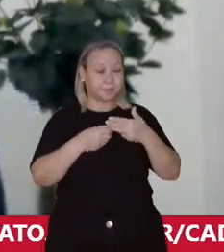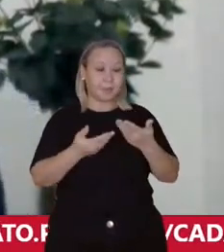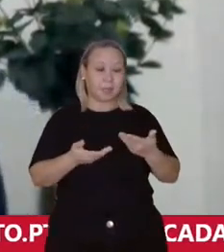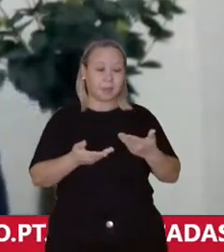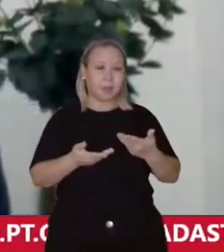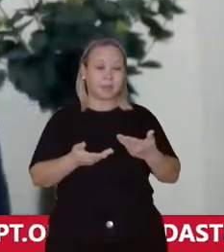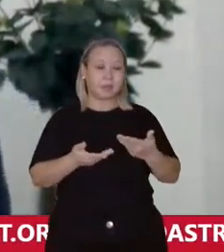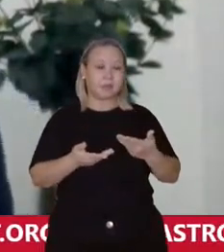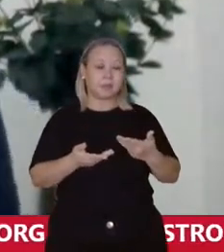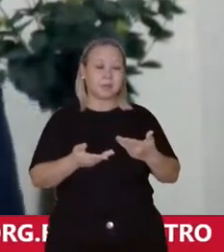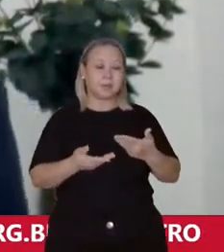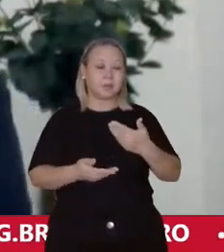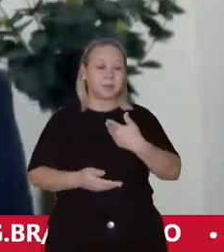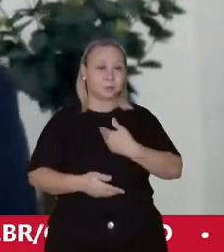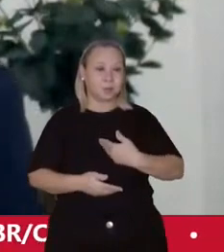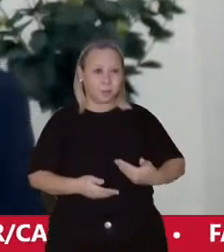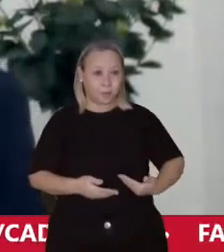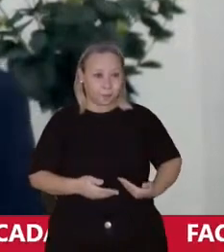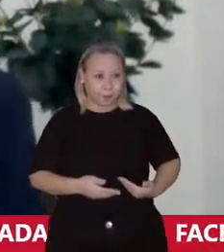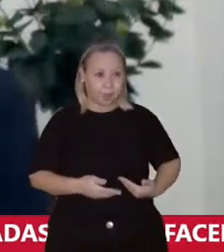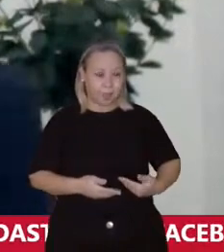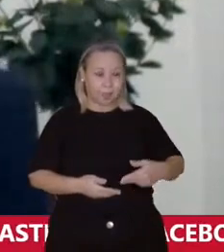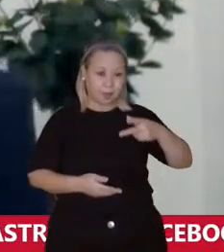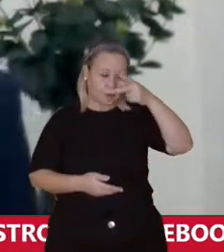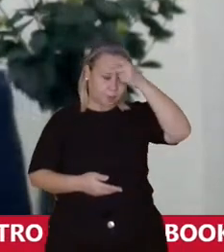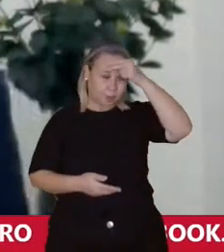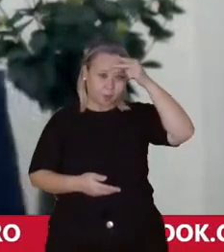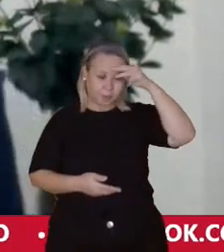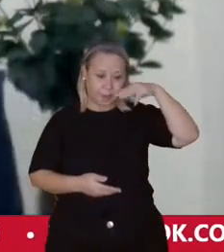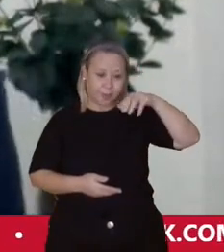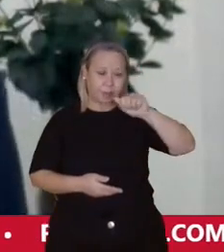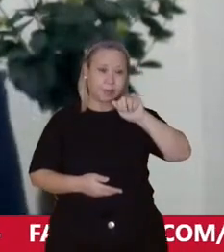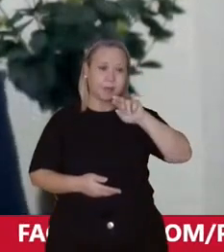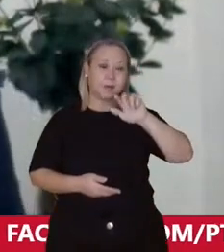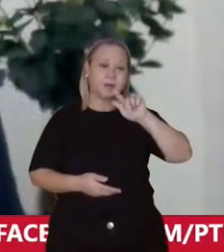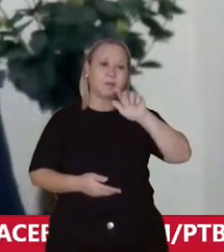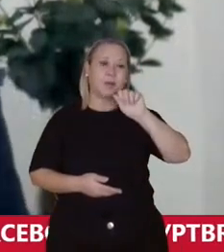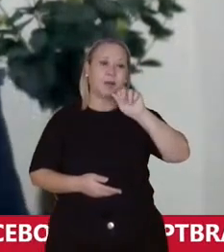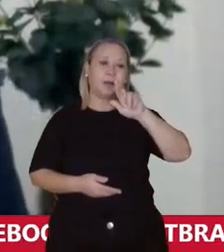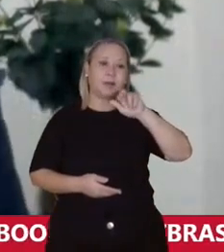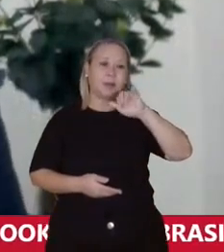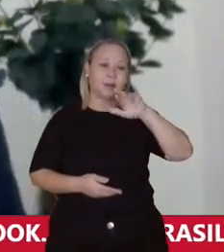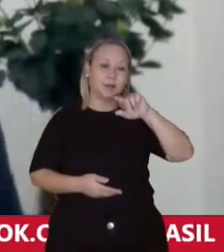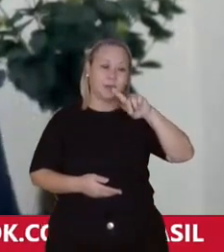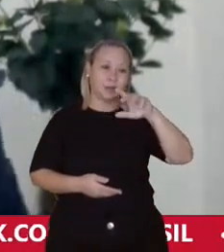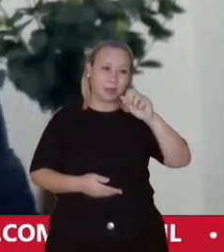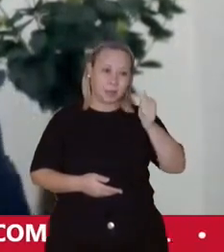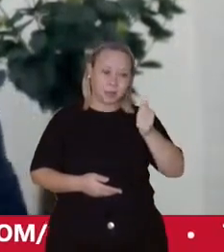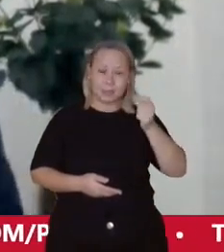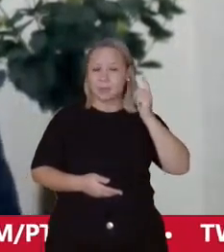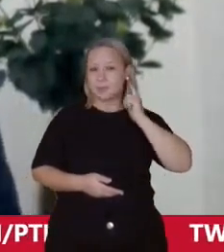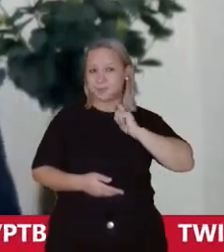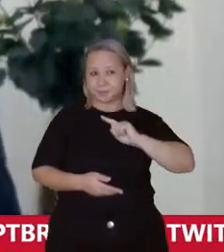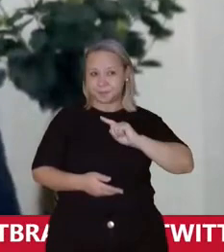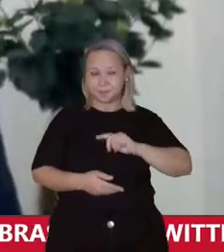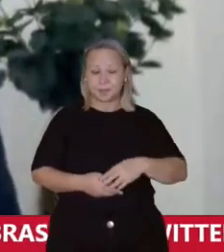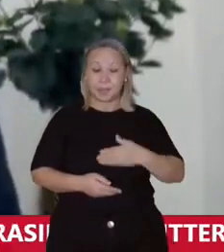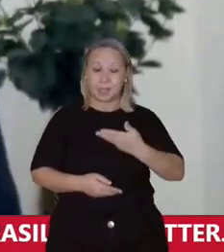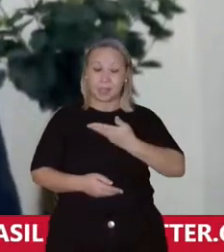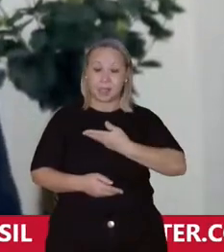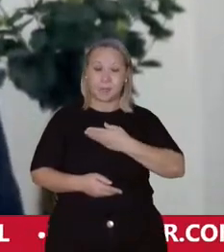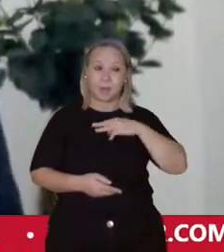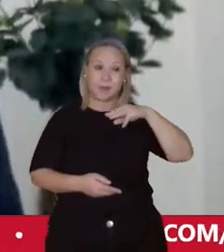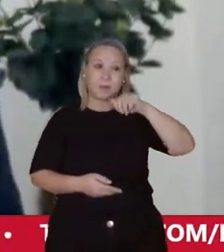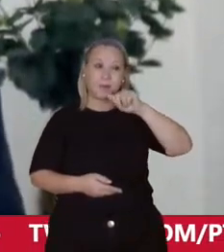da prefeita Margarida Salomão na cidade de Juiz de Fora, meu amigo Márcio Chagas, que